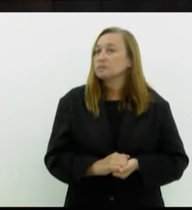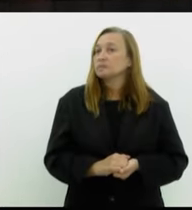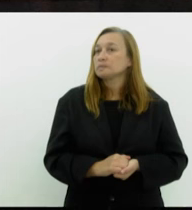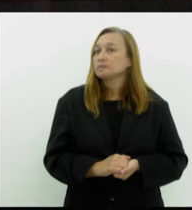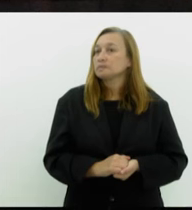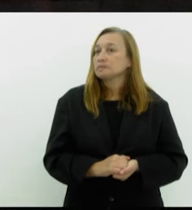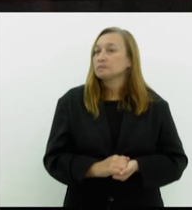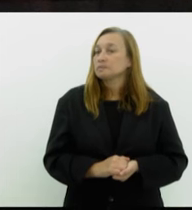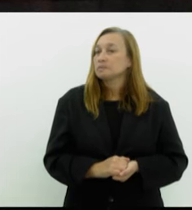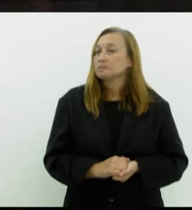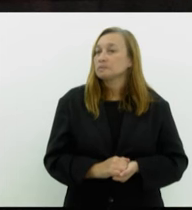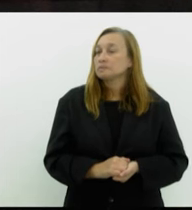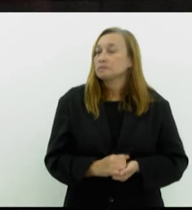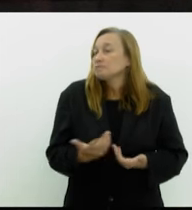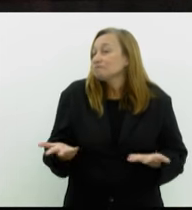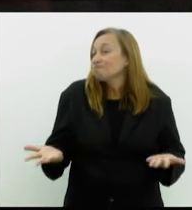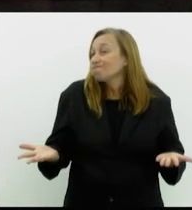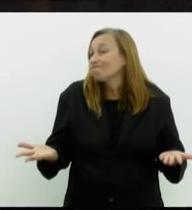com essa definição.